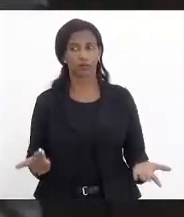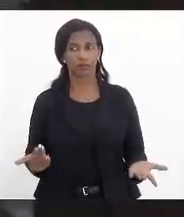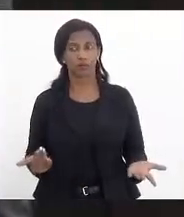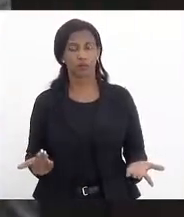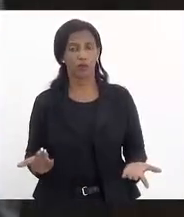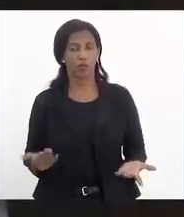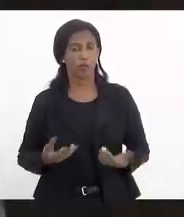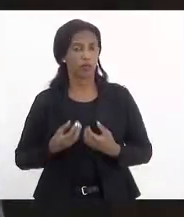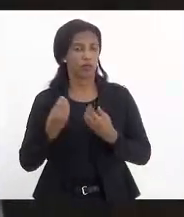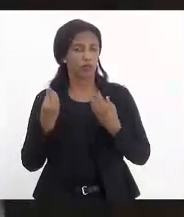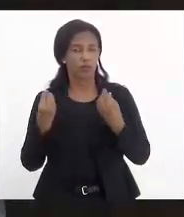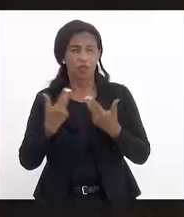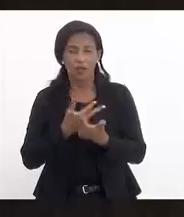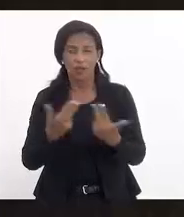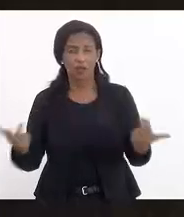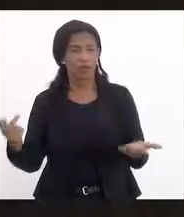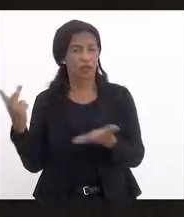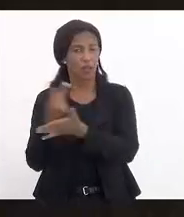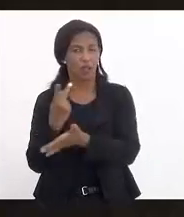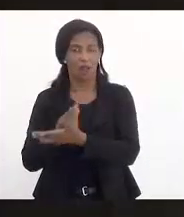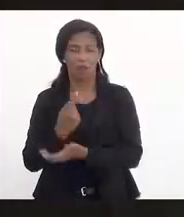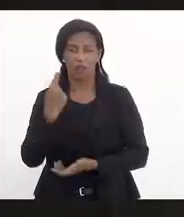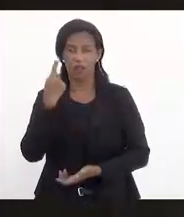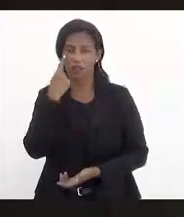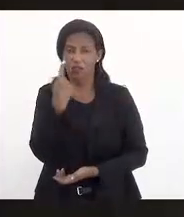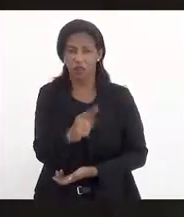de tanto absurdo que a gente está vendo com a